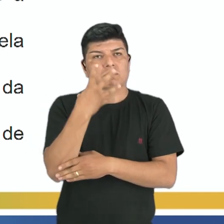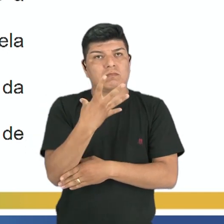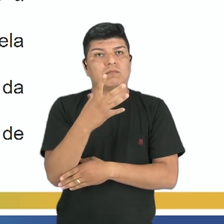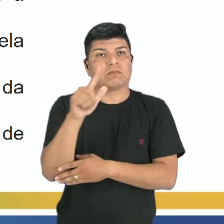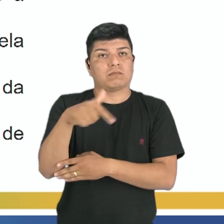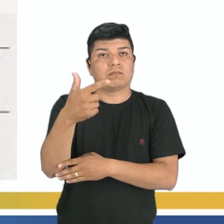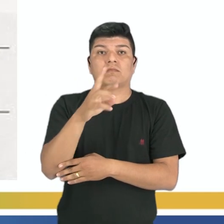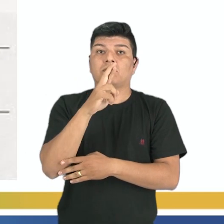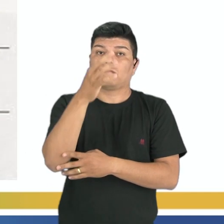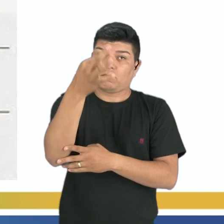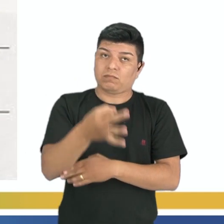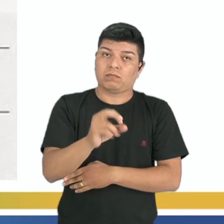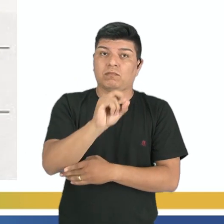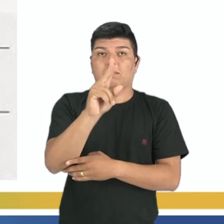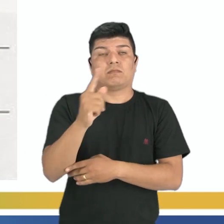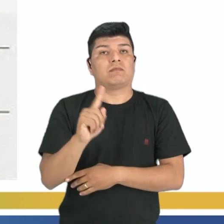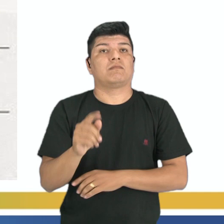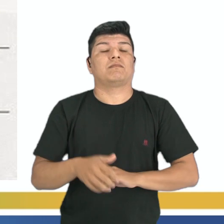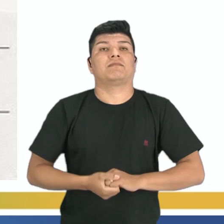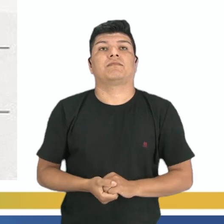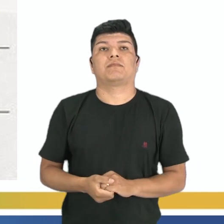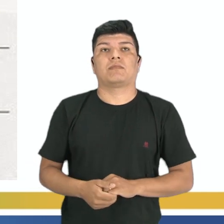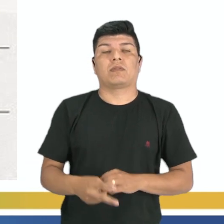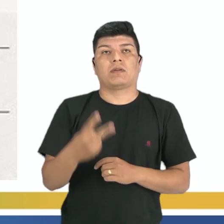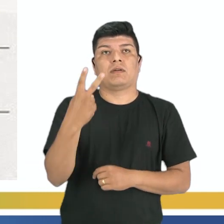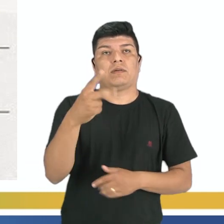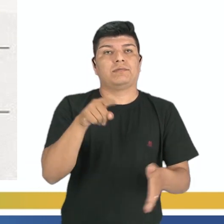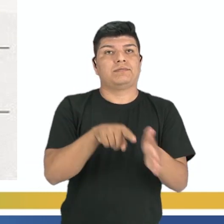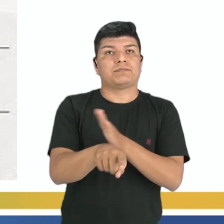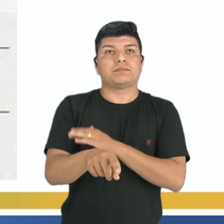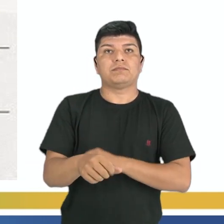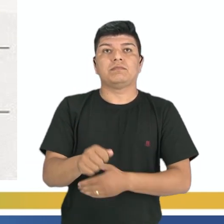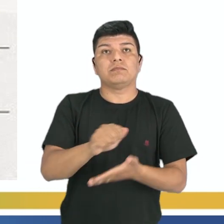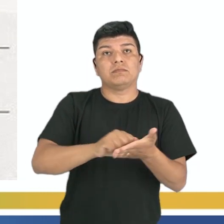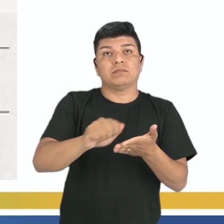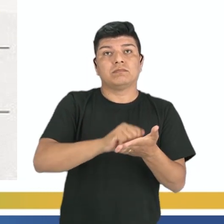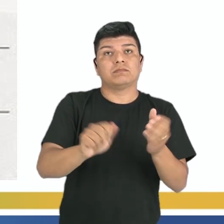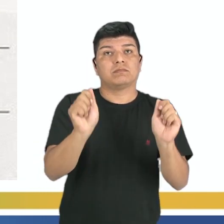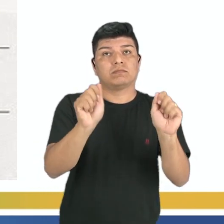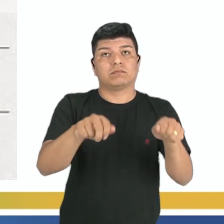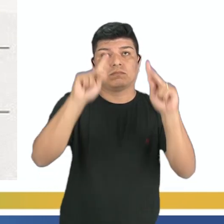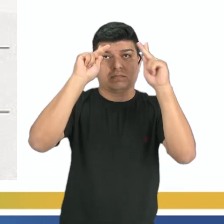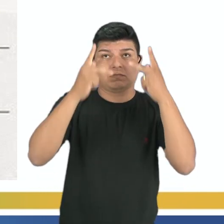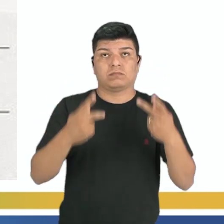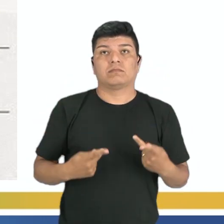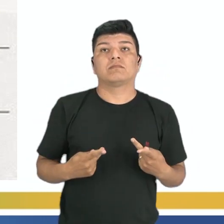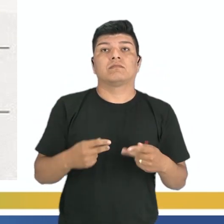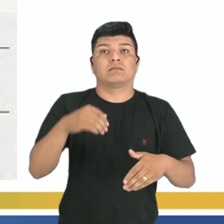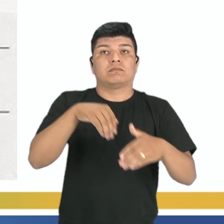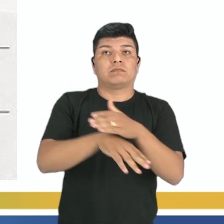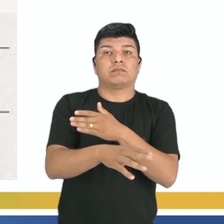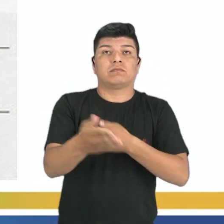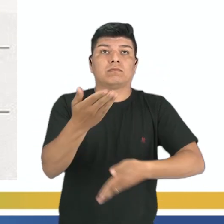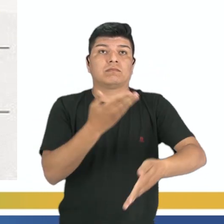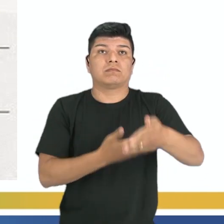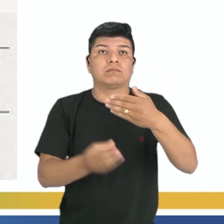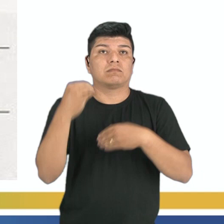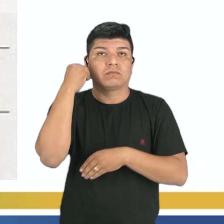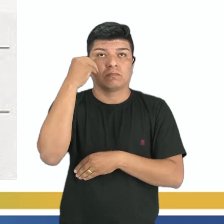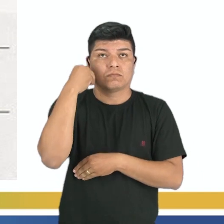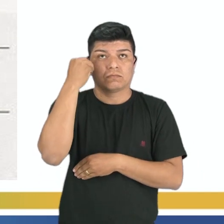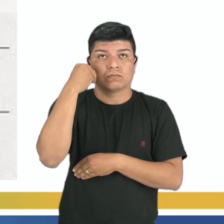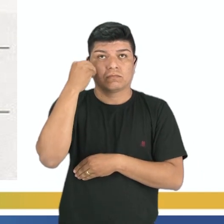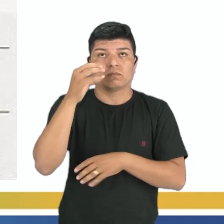se você acertar ou não. A 2, né? A escrita possibilitou à humanidade armazenar e transmitir